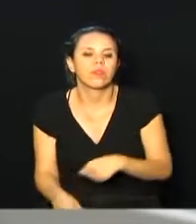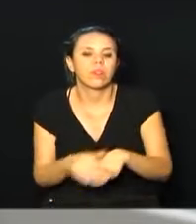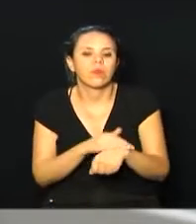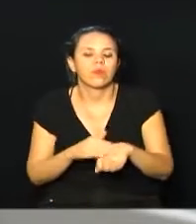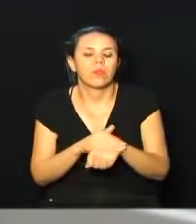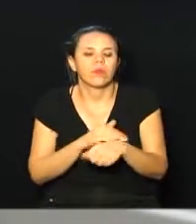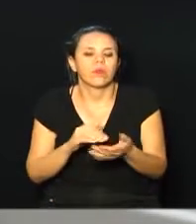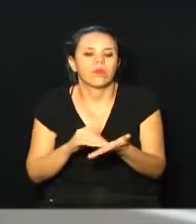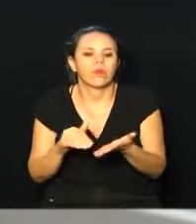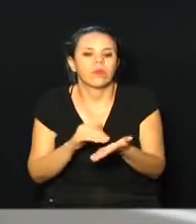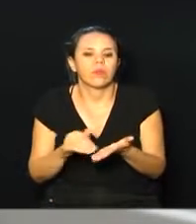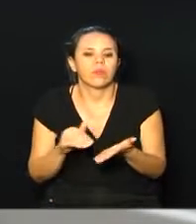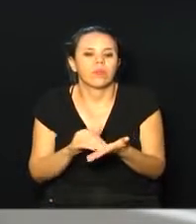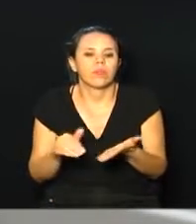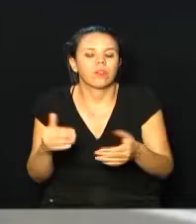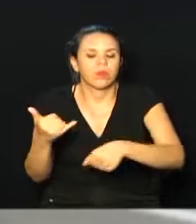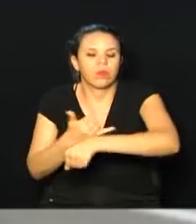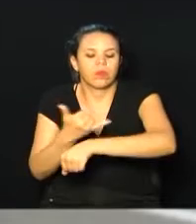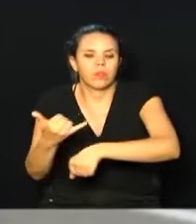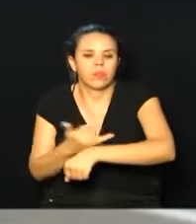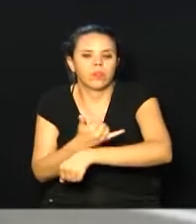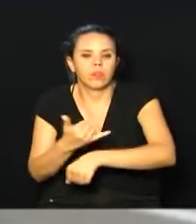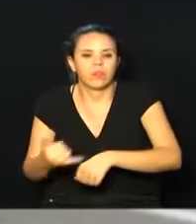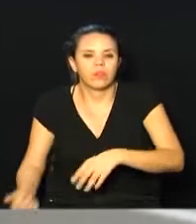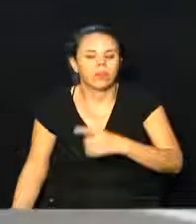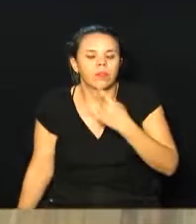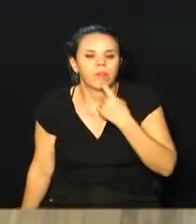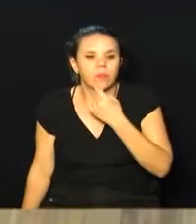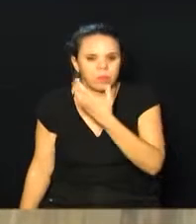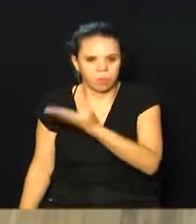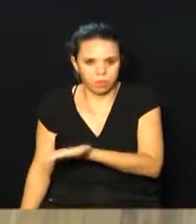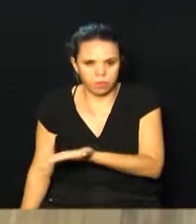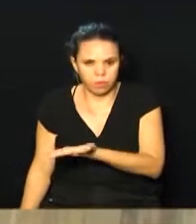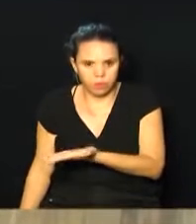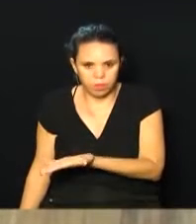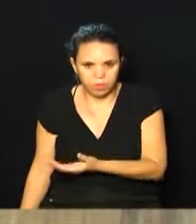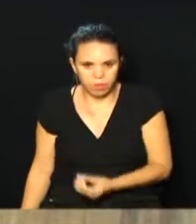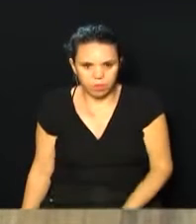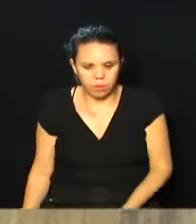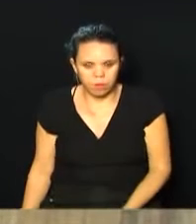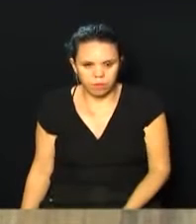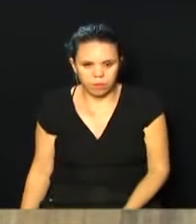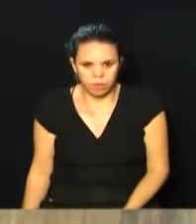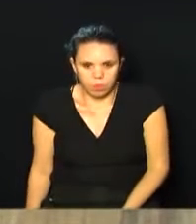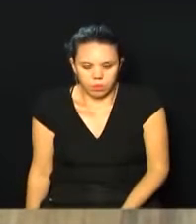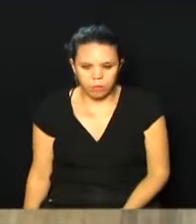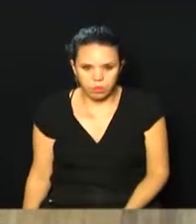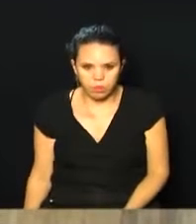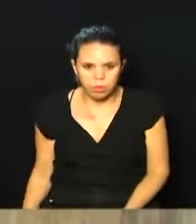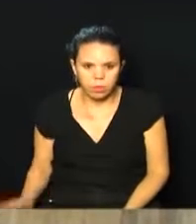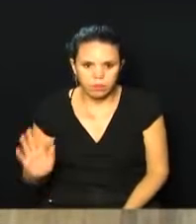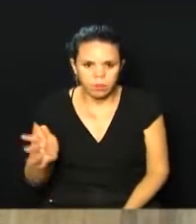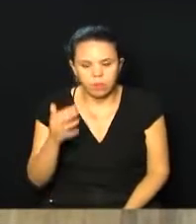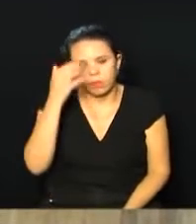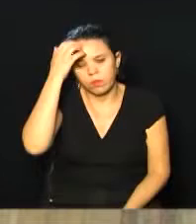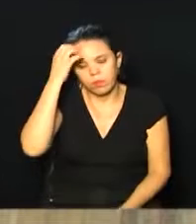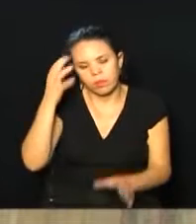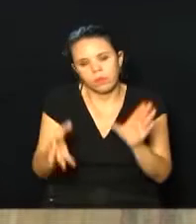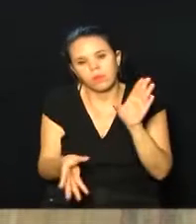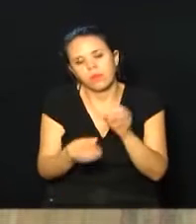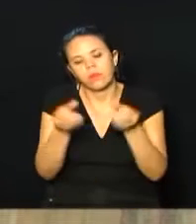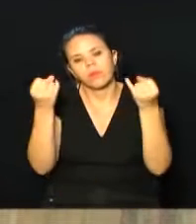Carlos José Barreiro, secretário de Infraestrutura da cidade. Secretário, o secretário Paulela já deu uma prévia aí